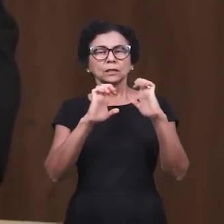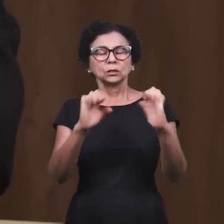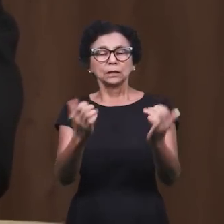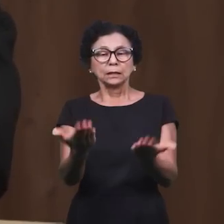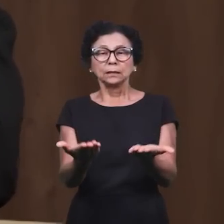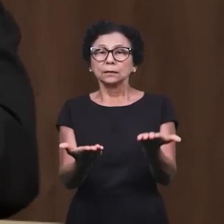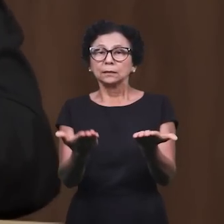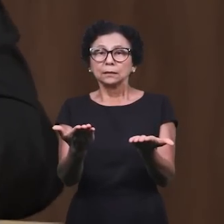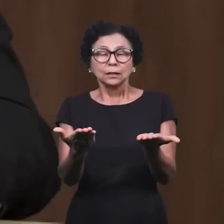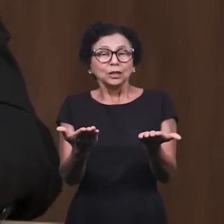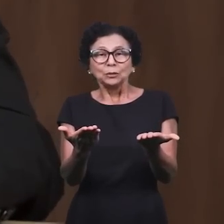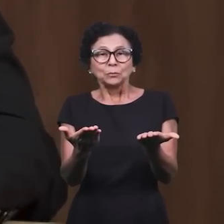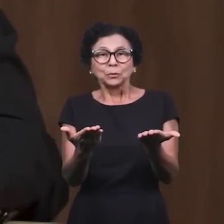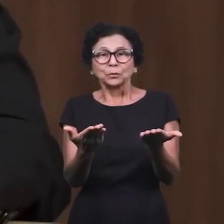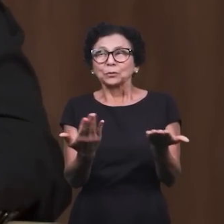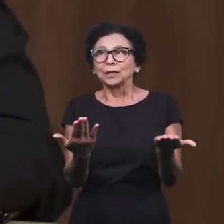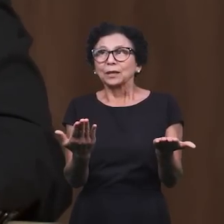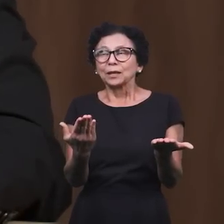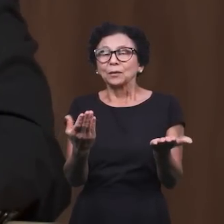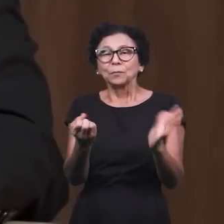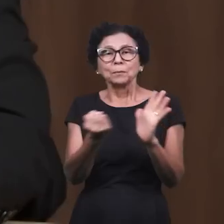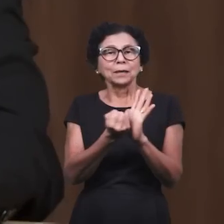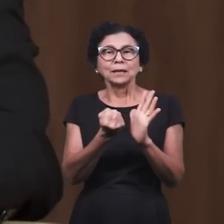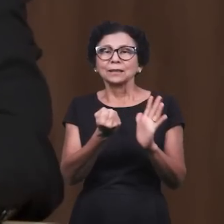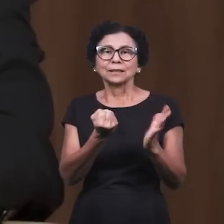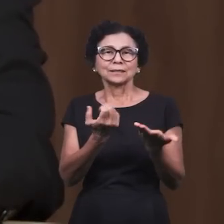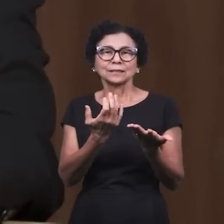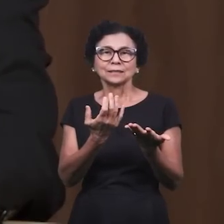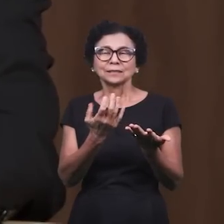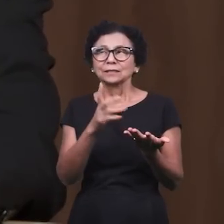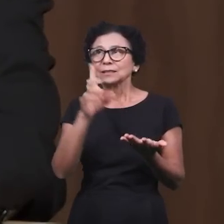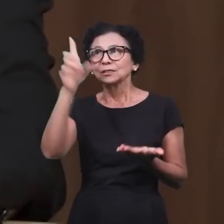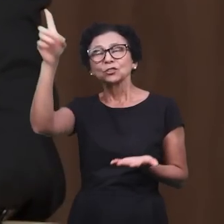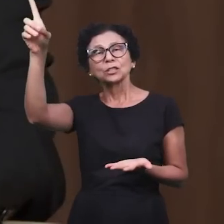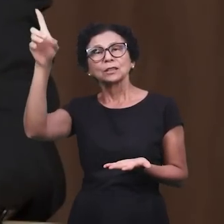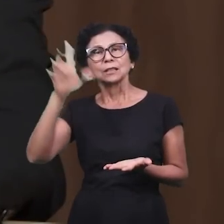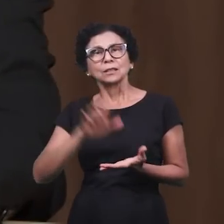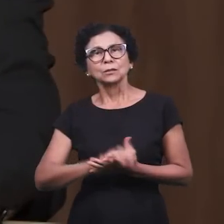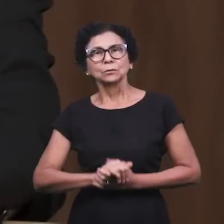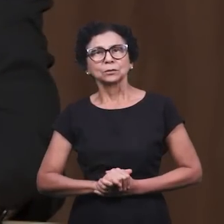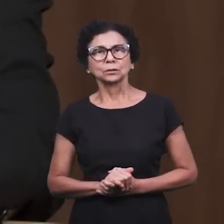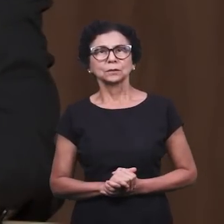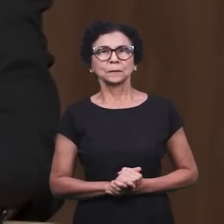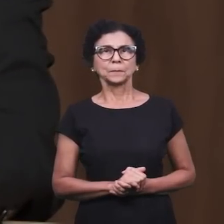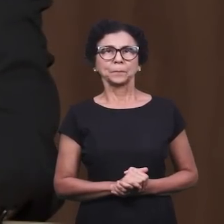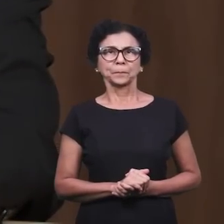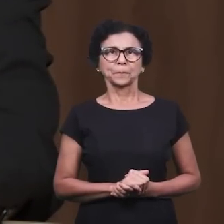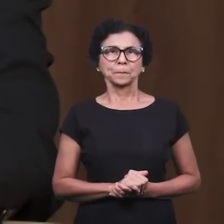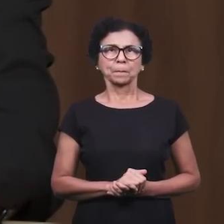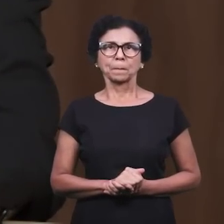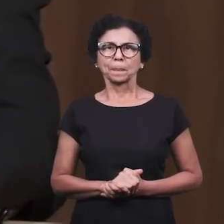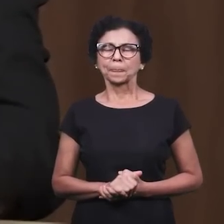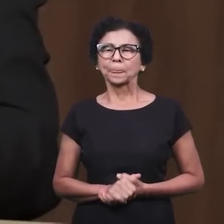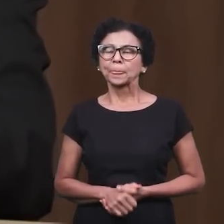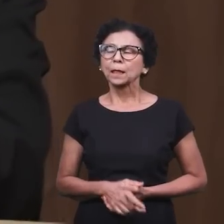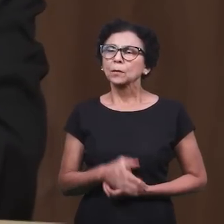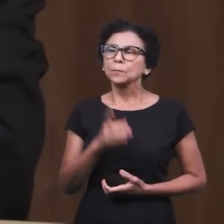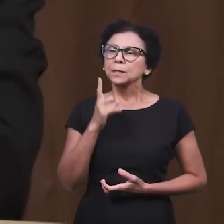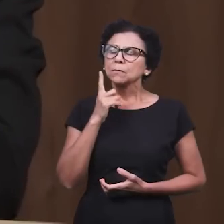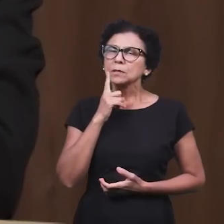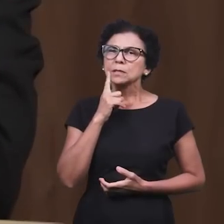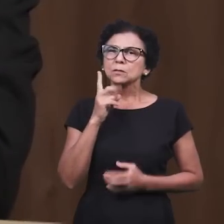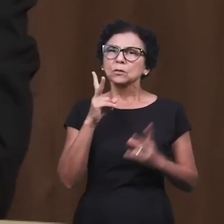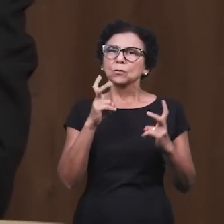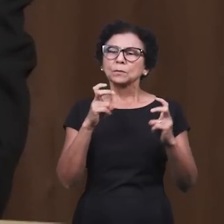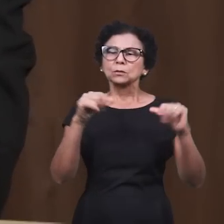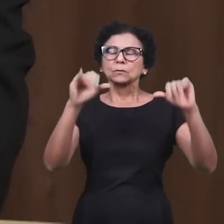tem uma expressão que eu gosto muito, no livro de Jó, que fala assim: você viu o equilíbrio que Deus dá às nuvens? Se você pegar a Muito